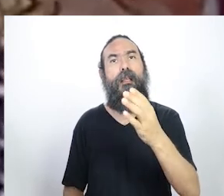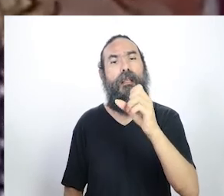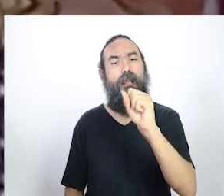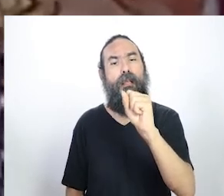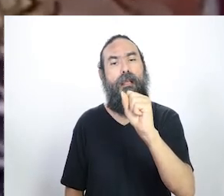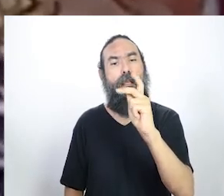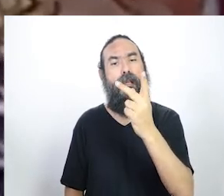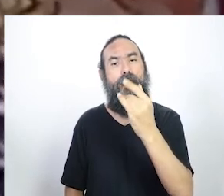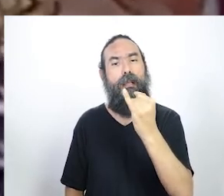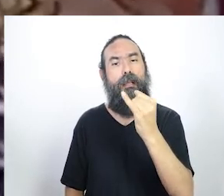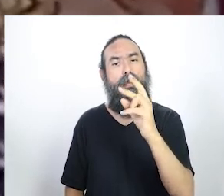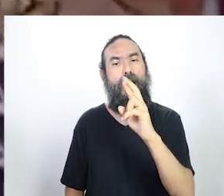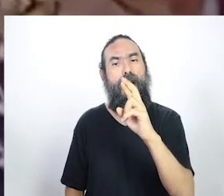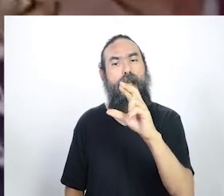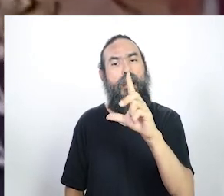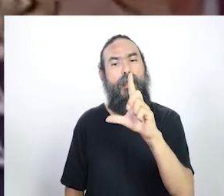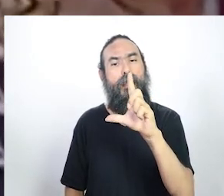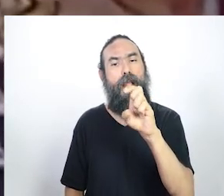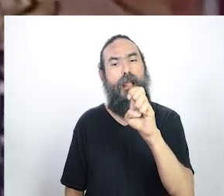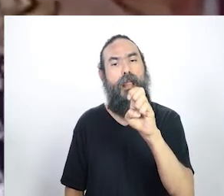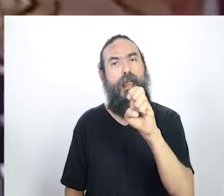A Shirley?